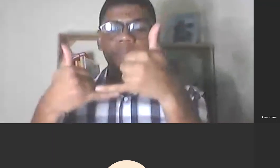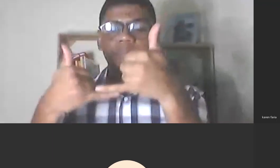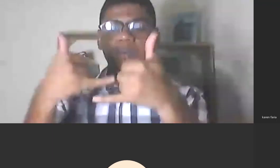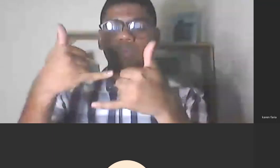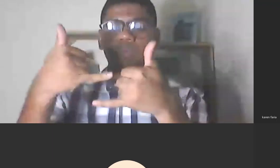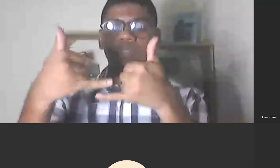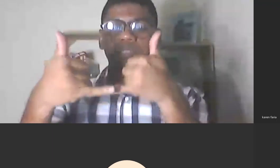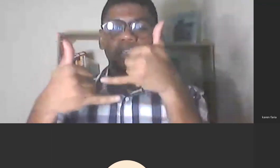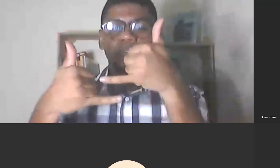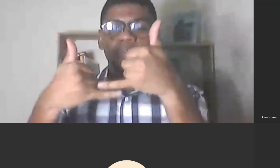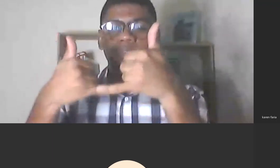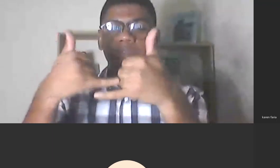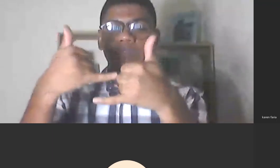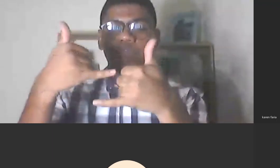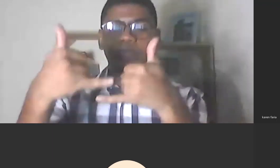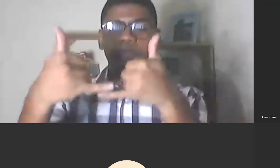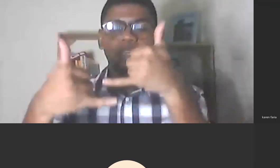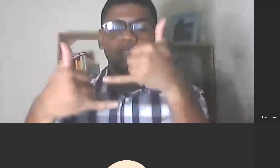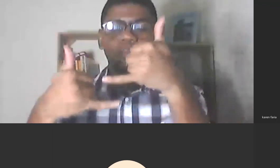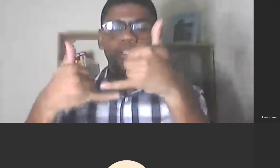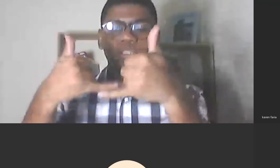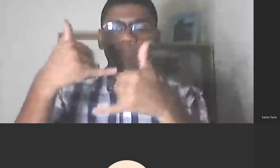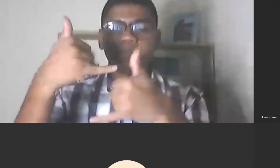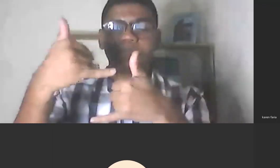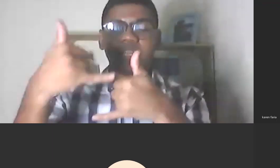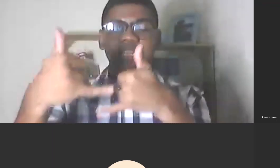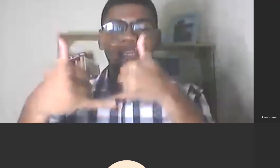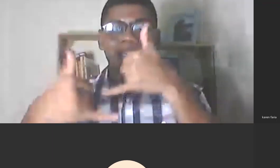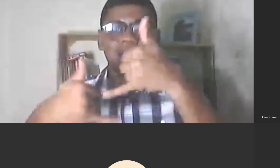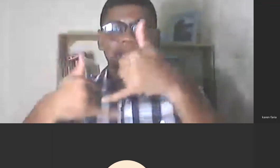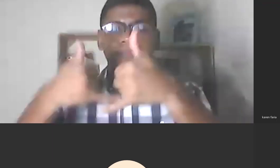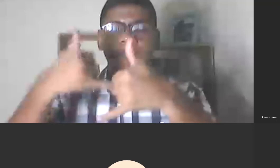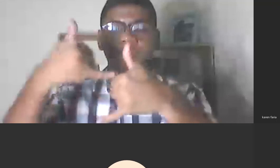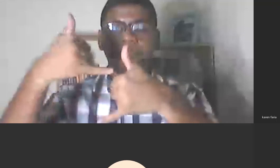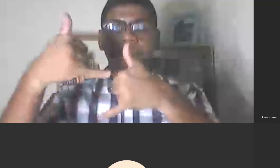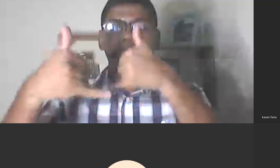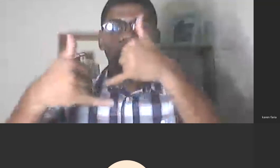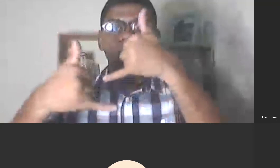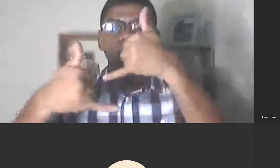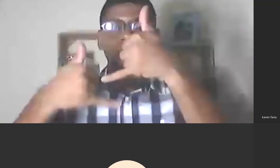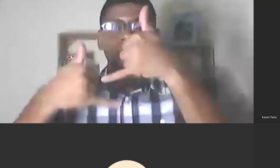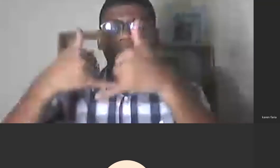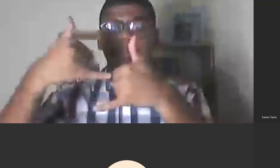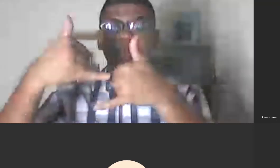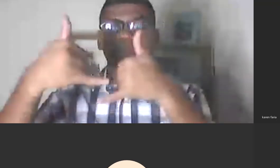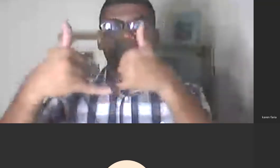Uma em cima da outra, girando pelos dedos mindinhos. Brincar.